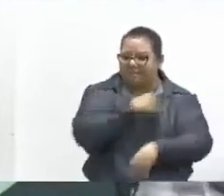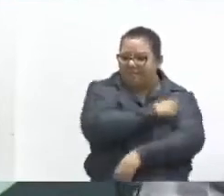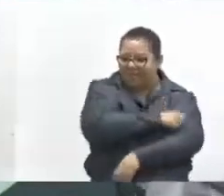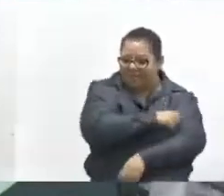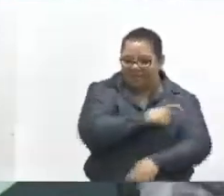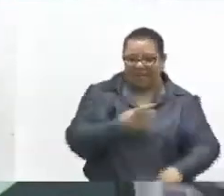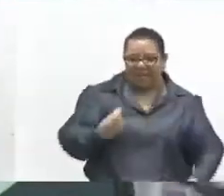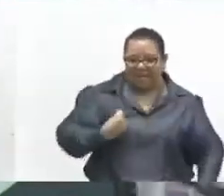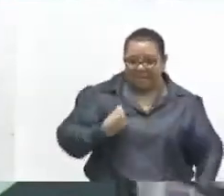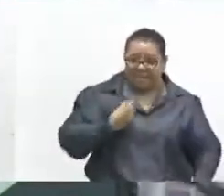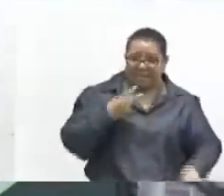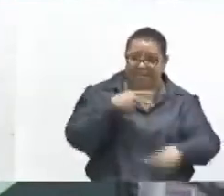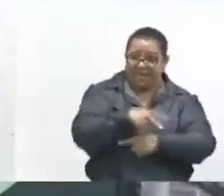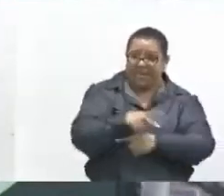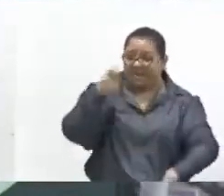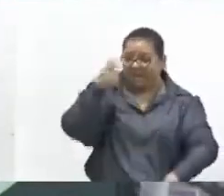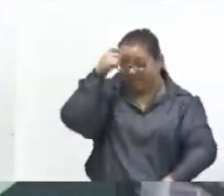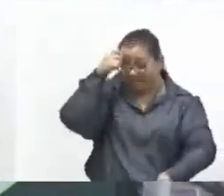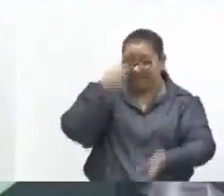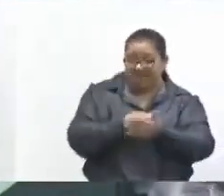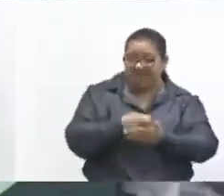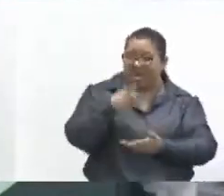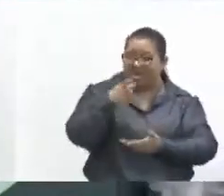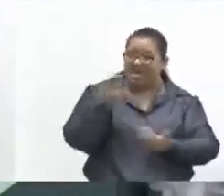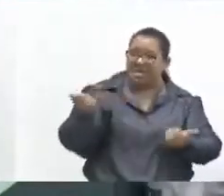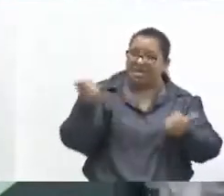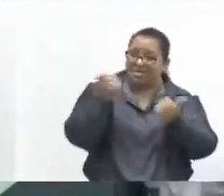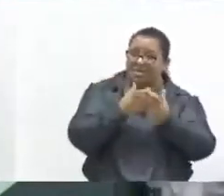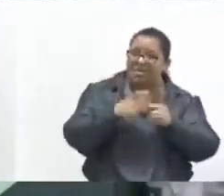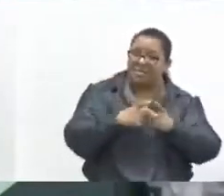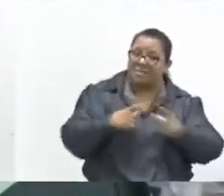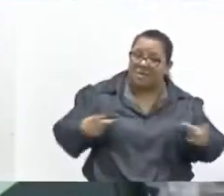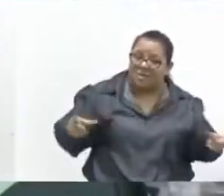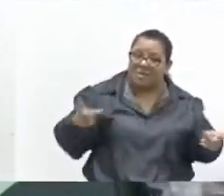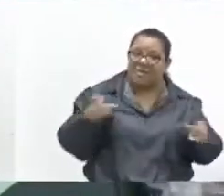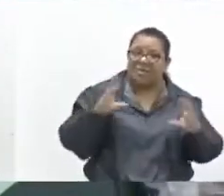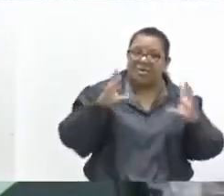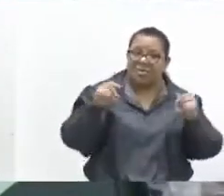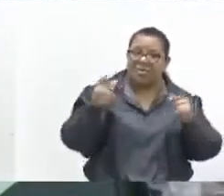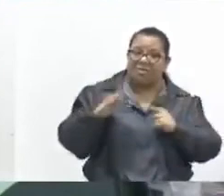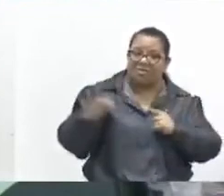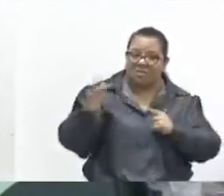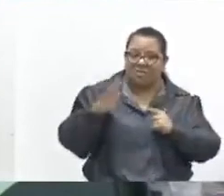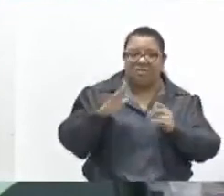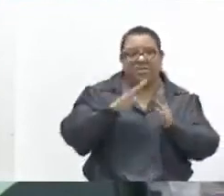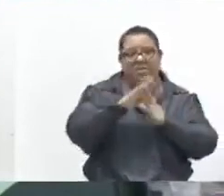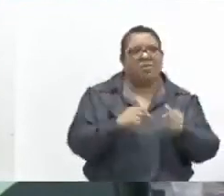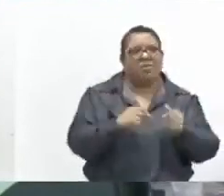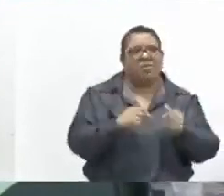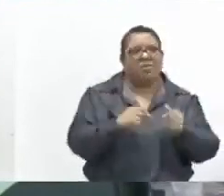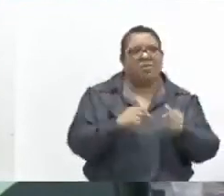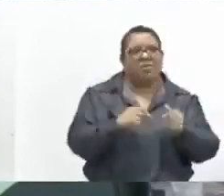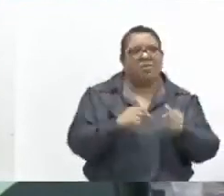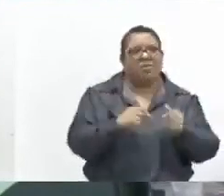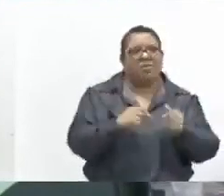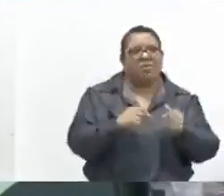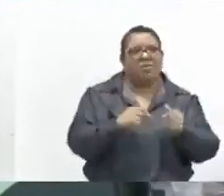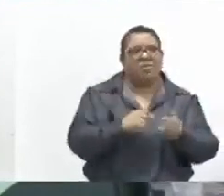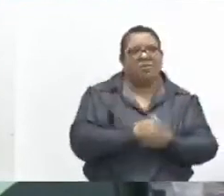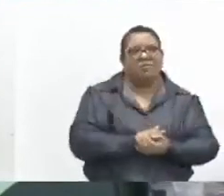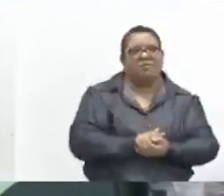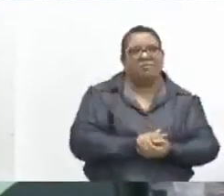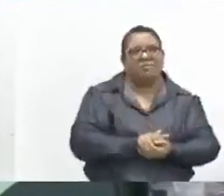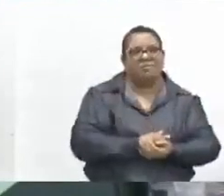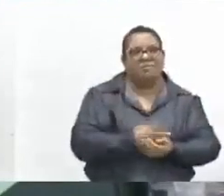participando dos espaços de decisão, porque eles que representam a maior categoria das universidades, das escolas, que é a categoria dos estudantes.